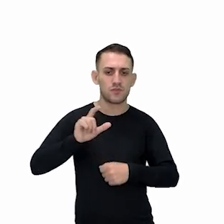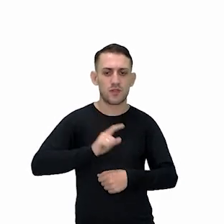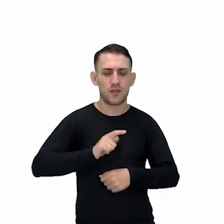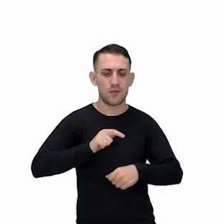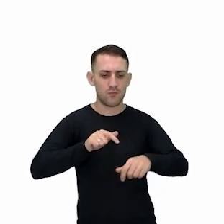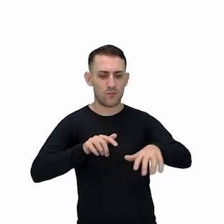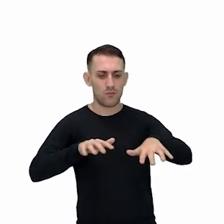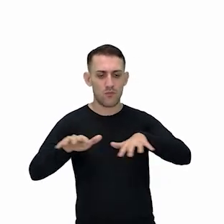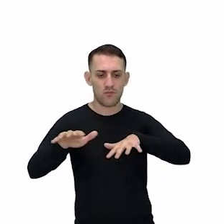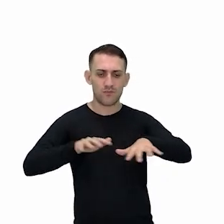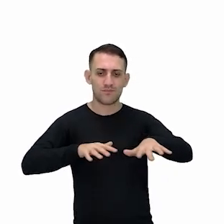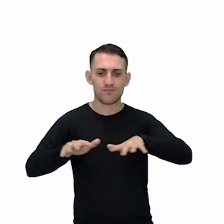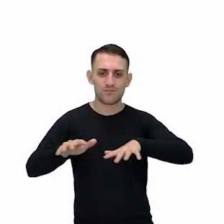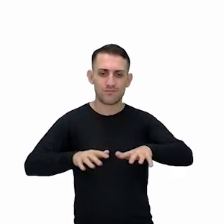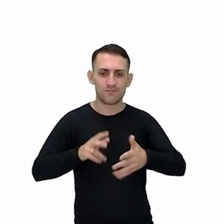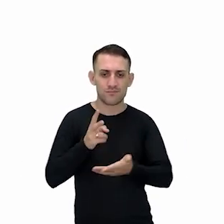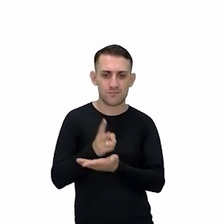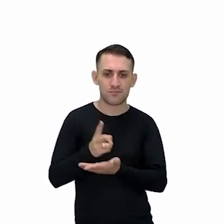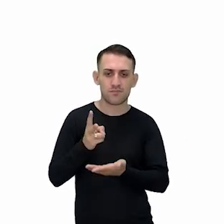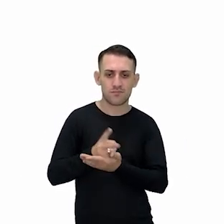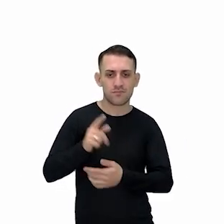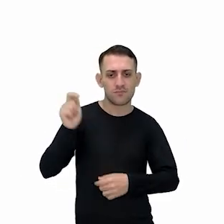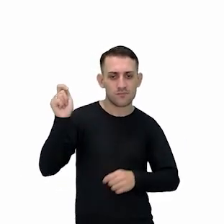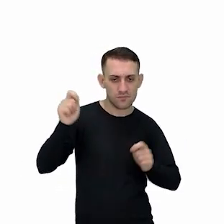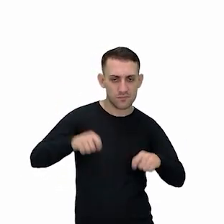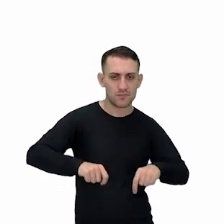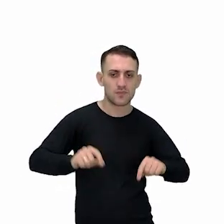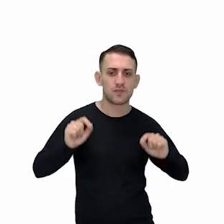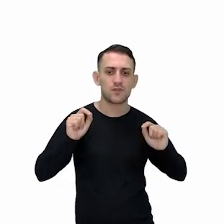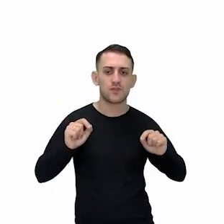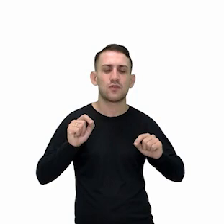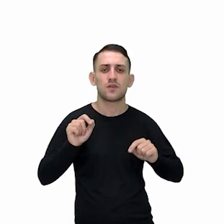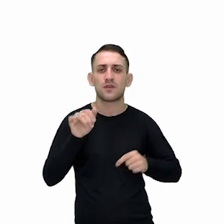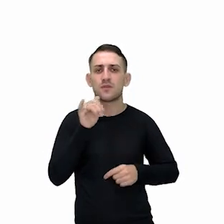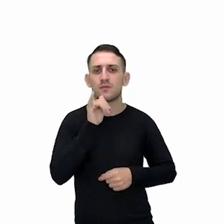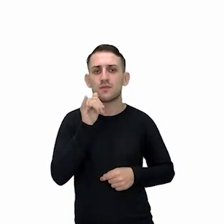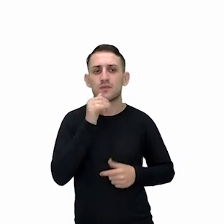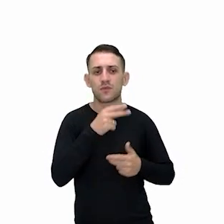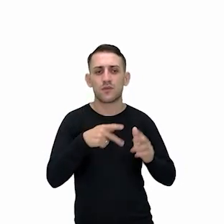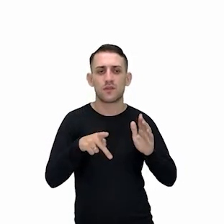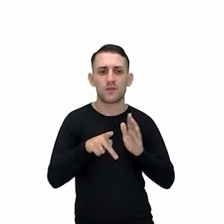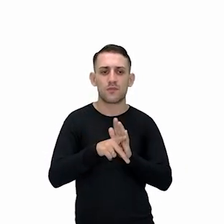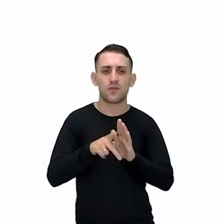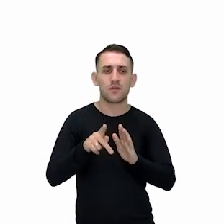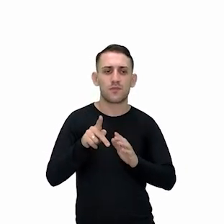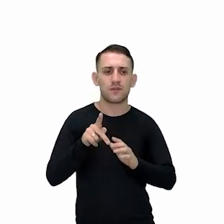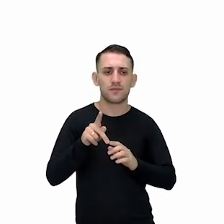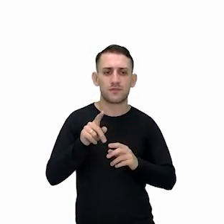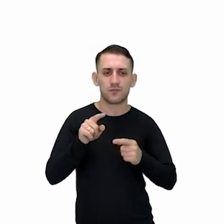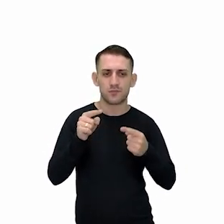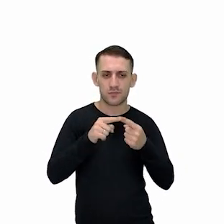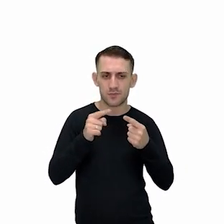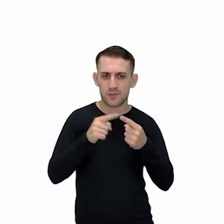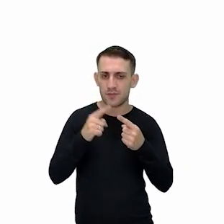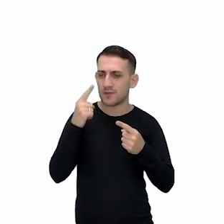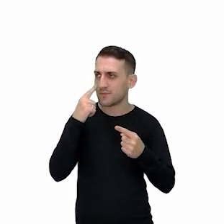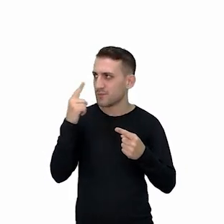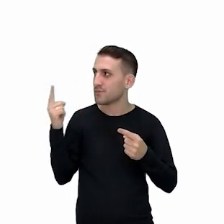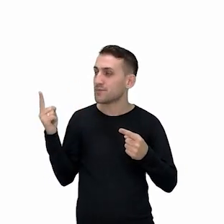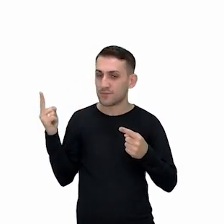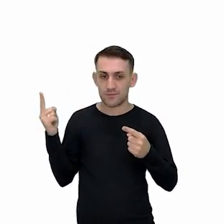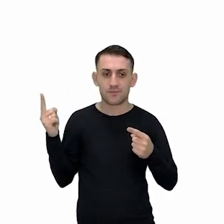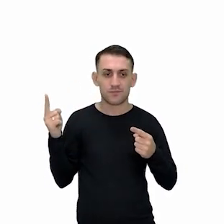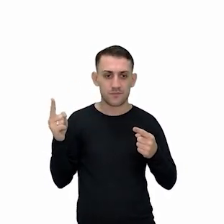movimento intenso que gerou aí, a partir de fusões nucleares, gerou